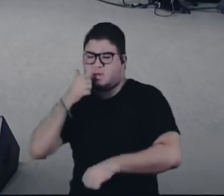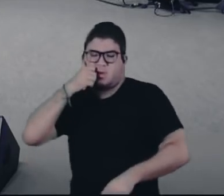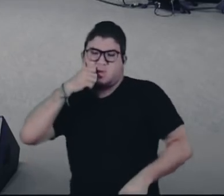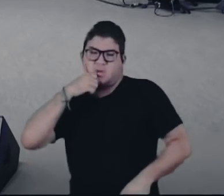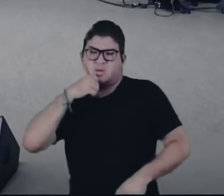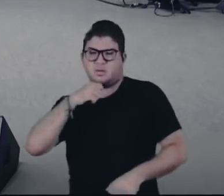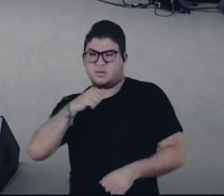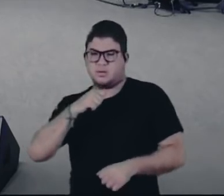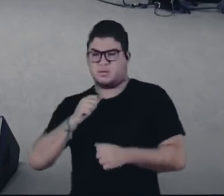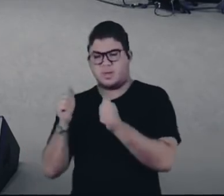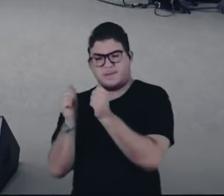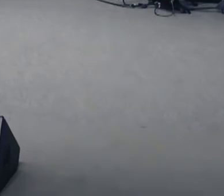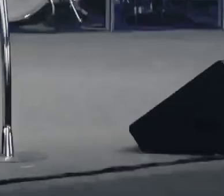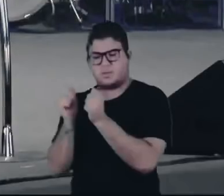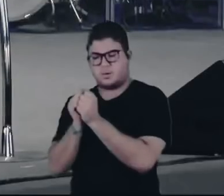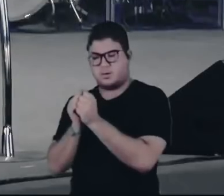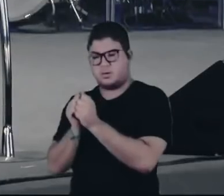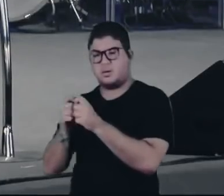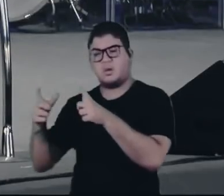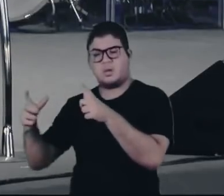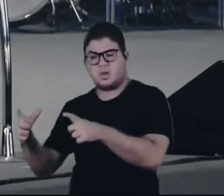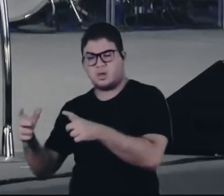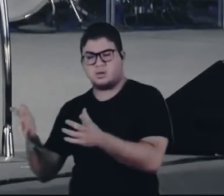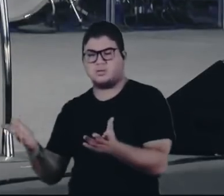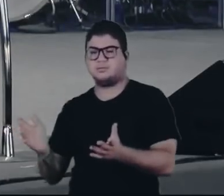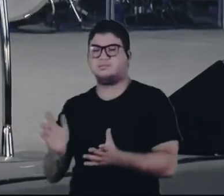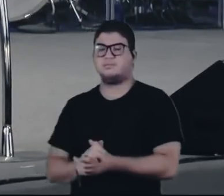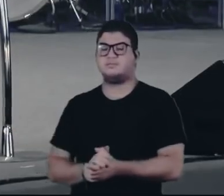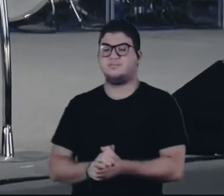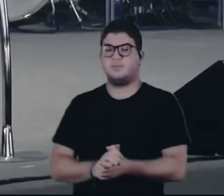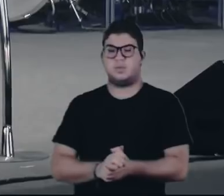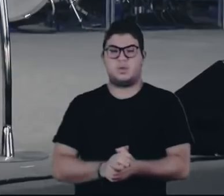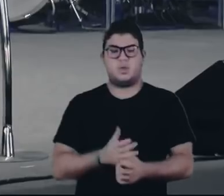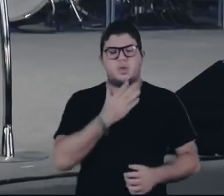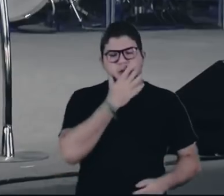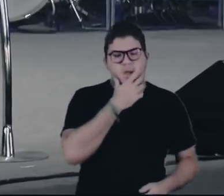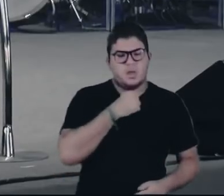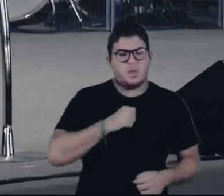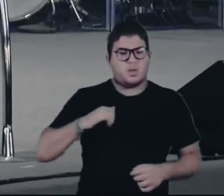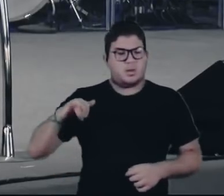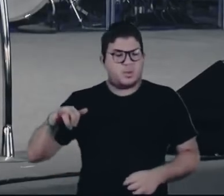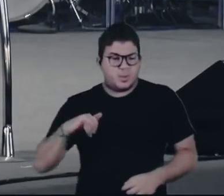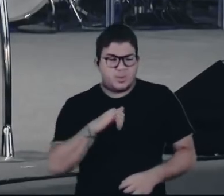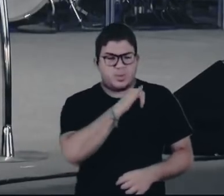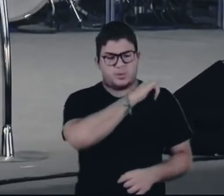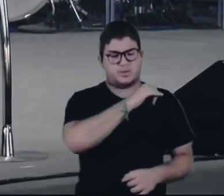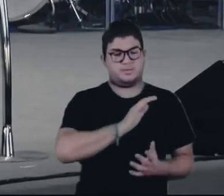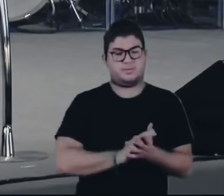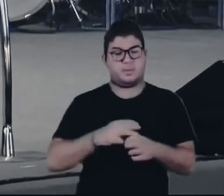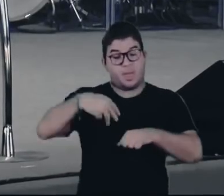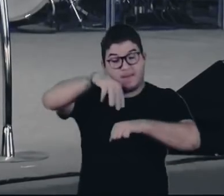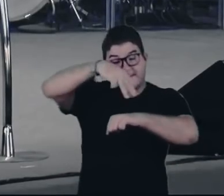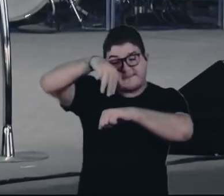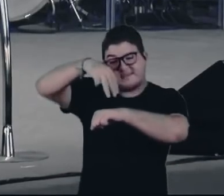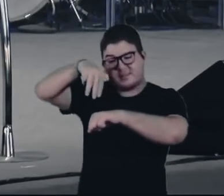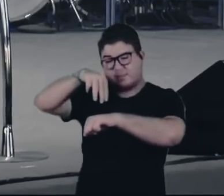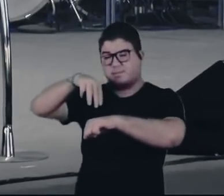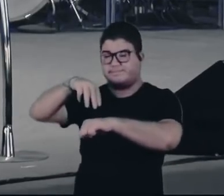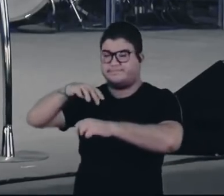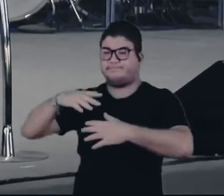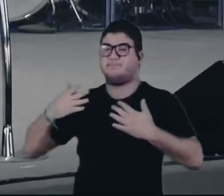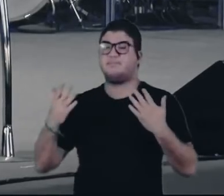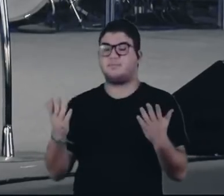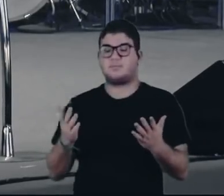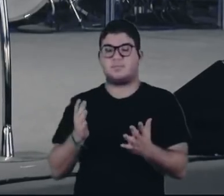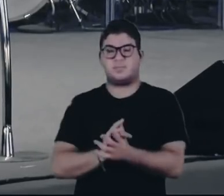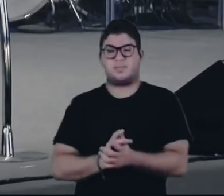haviam reunido ali. Gente, aqueles homens estavam numa viagem missionária. Ou seja,